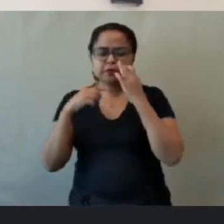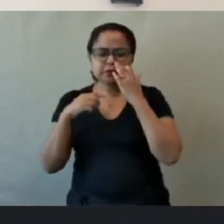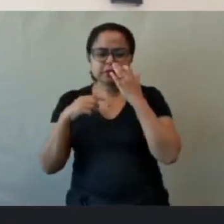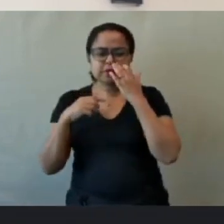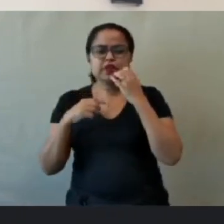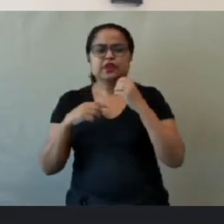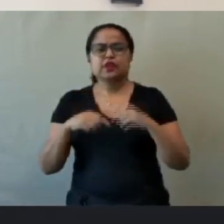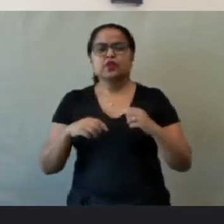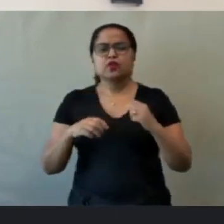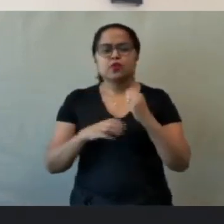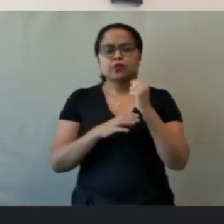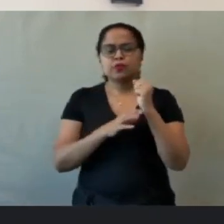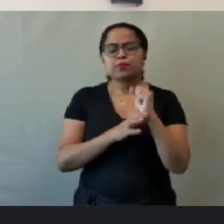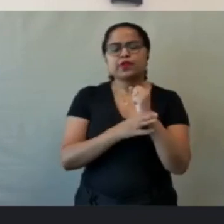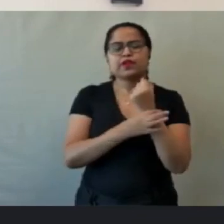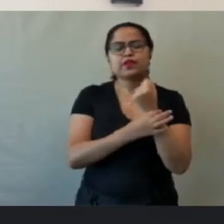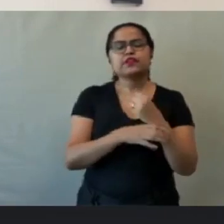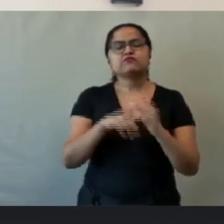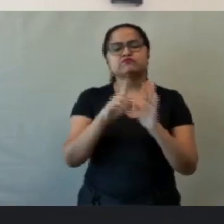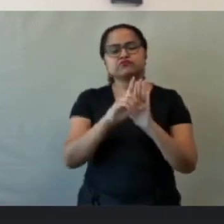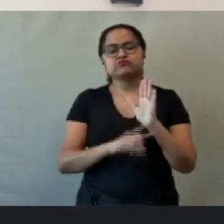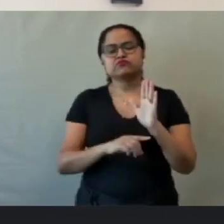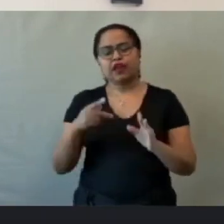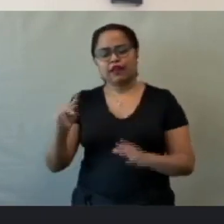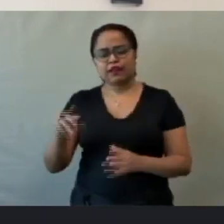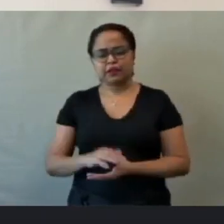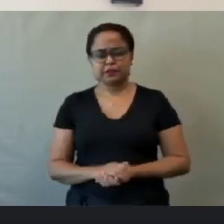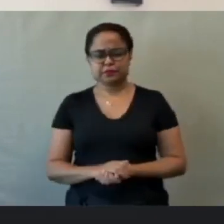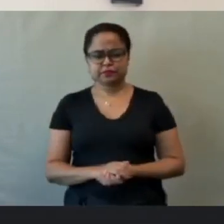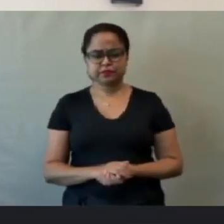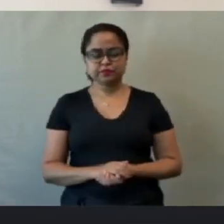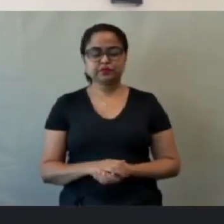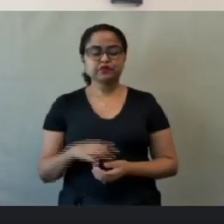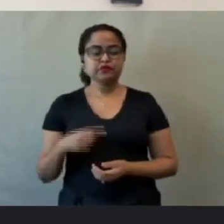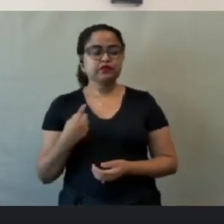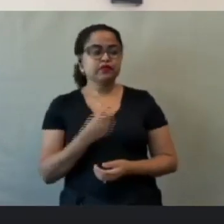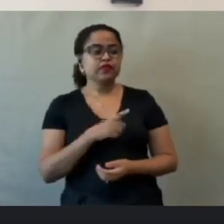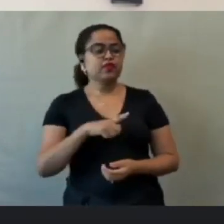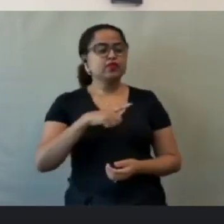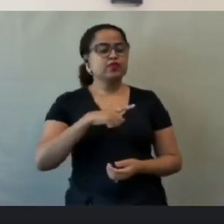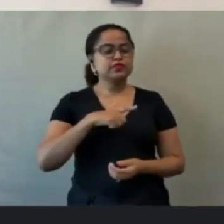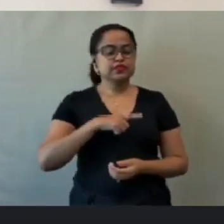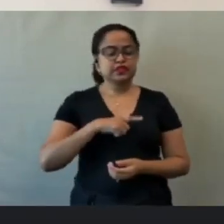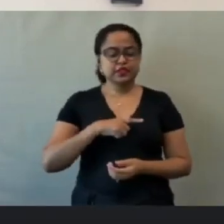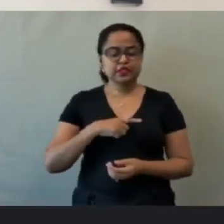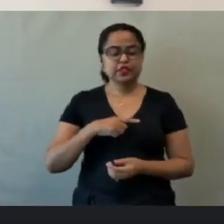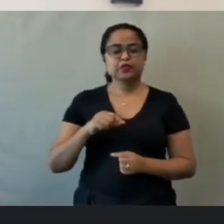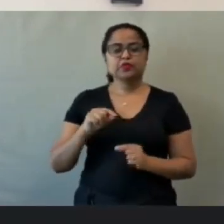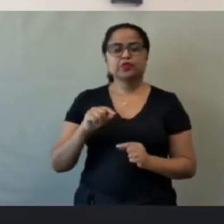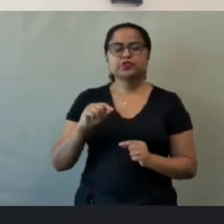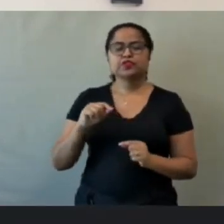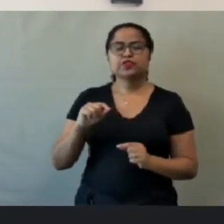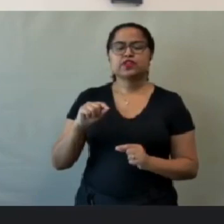direito. Bom, para além disso, nós temos a educação, justiça social e o meio ambiente.